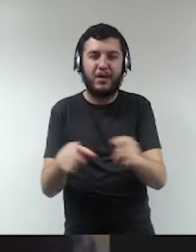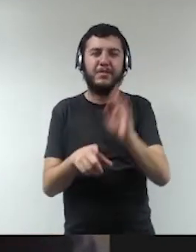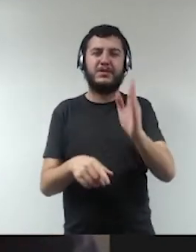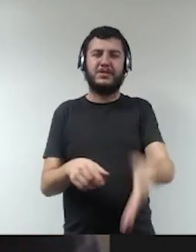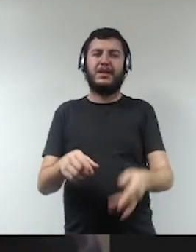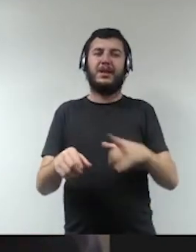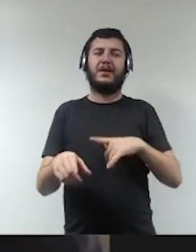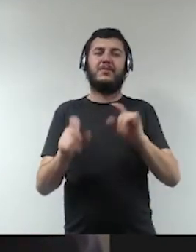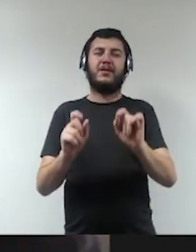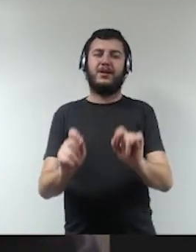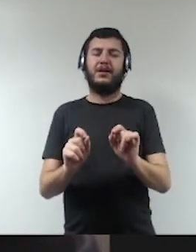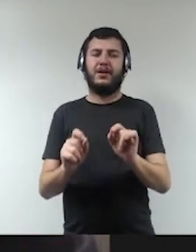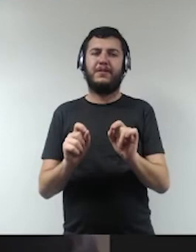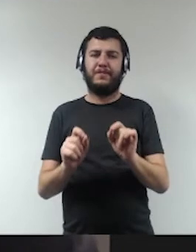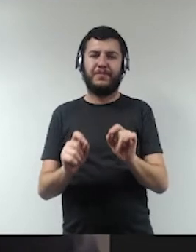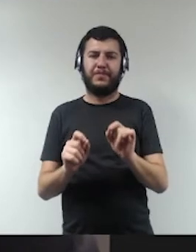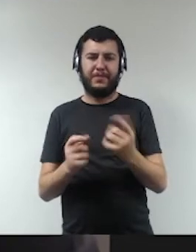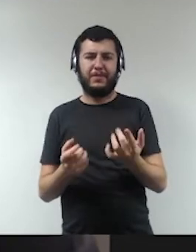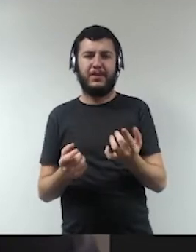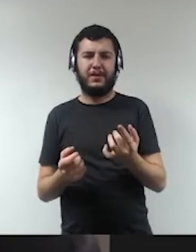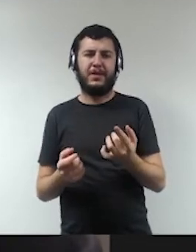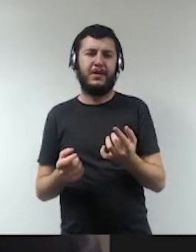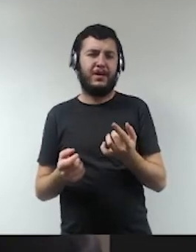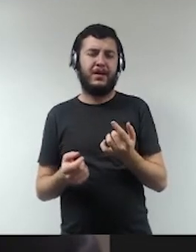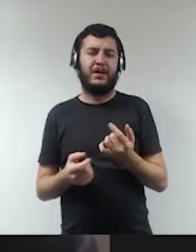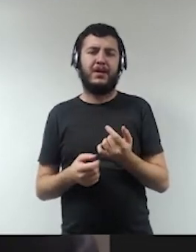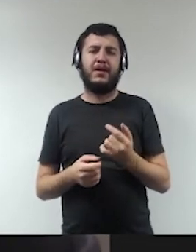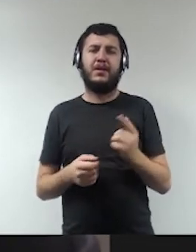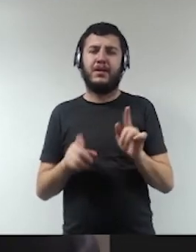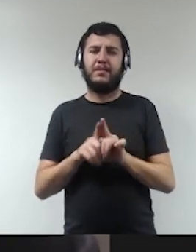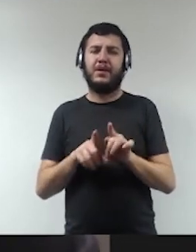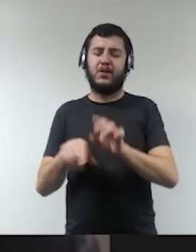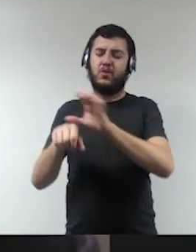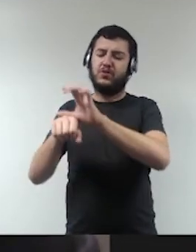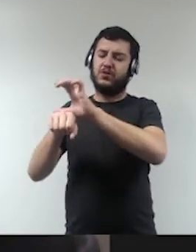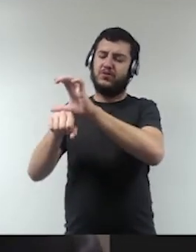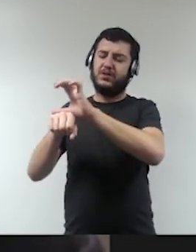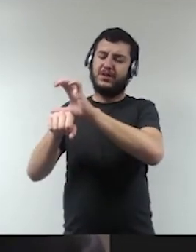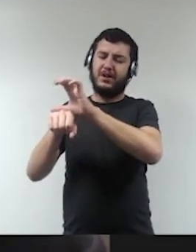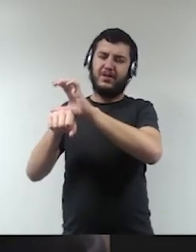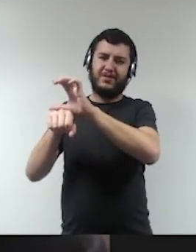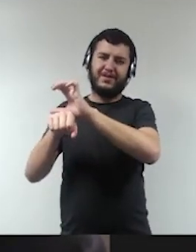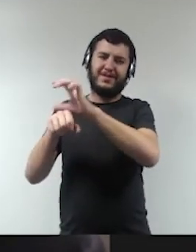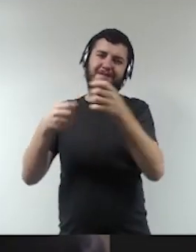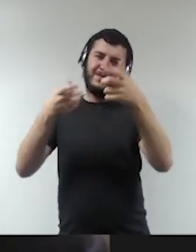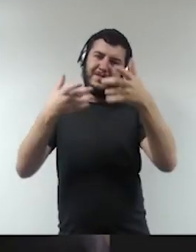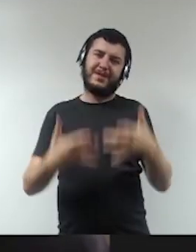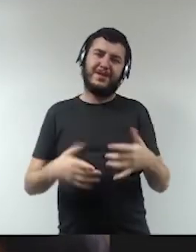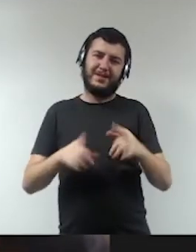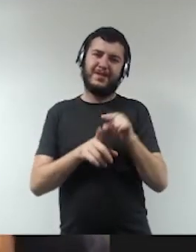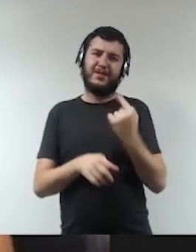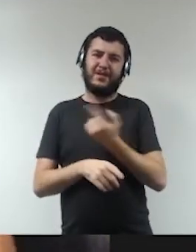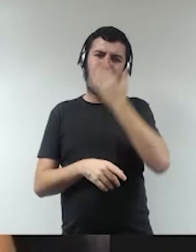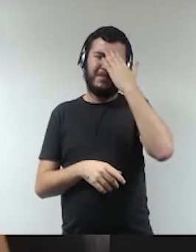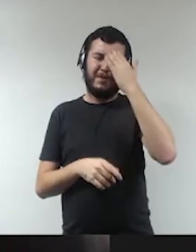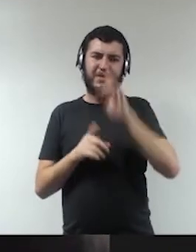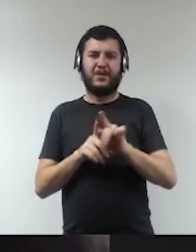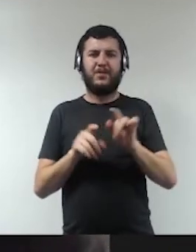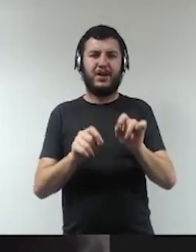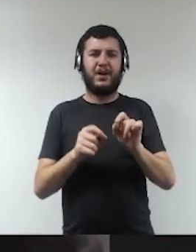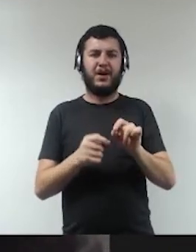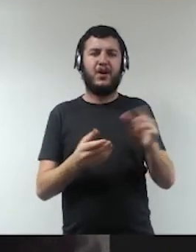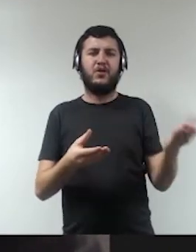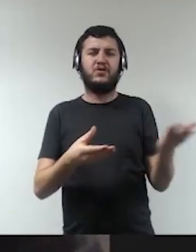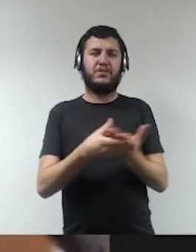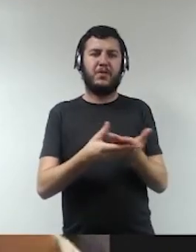pela norma programática esculpida na Constituição Federal, as demandas que chegam são as mais variadas